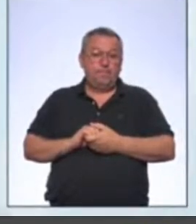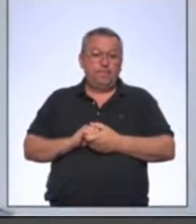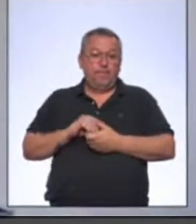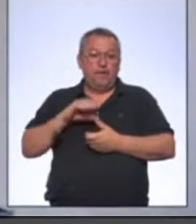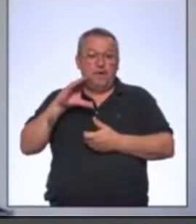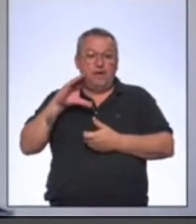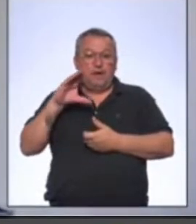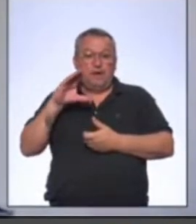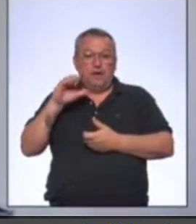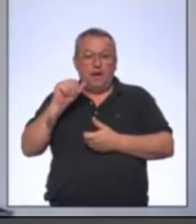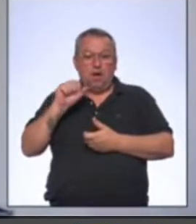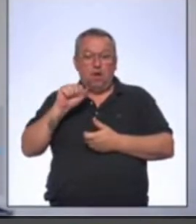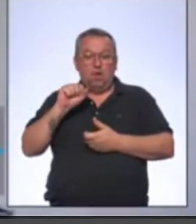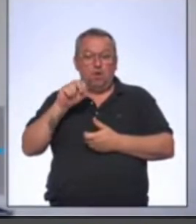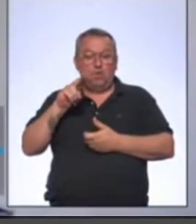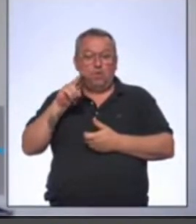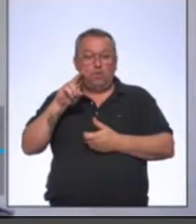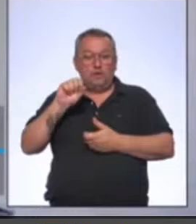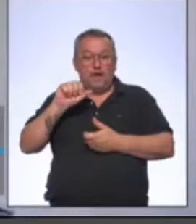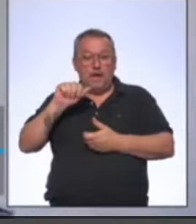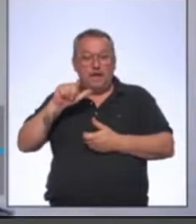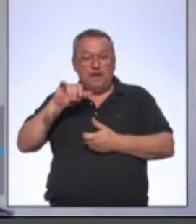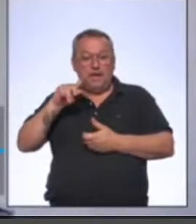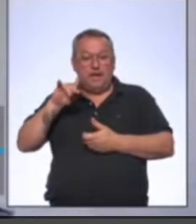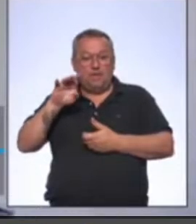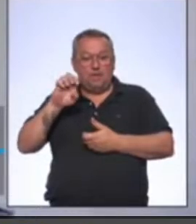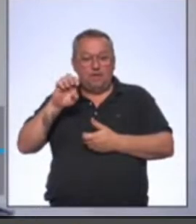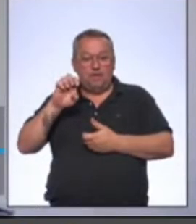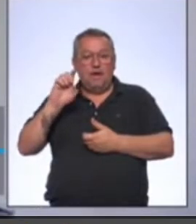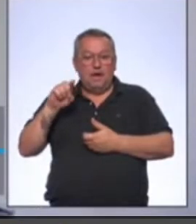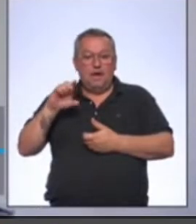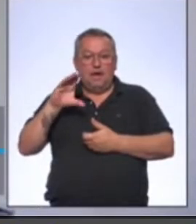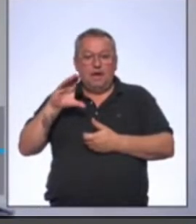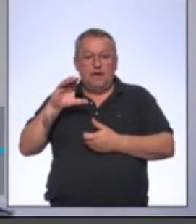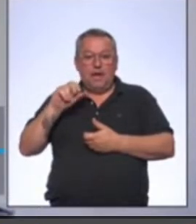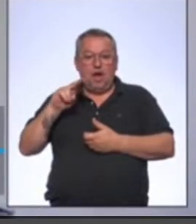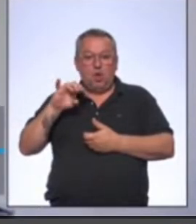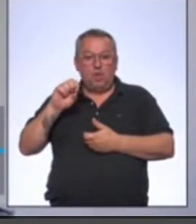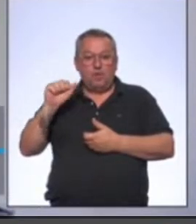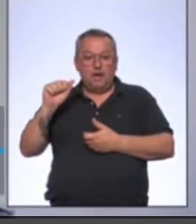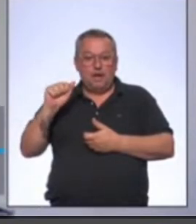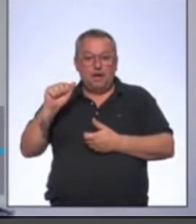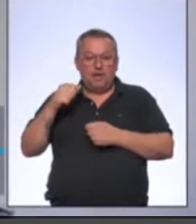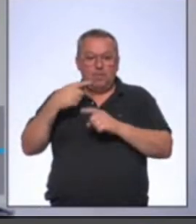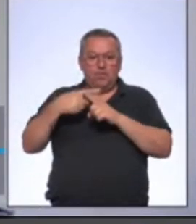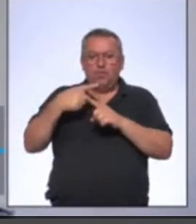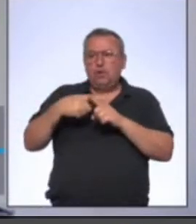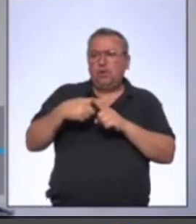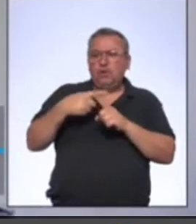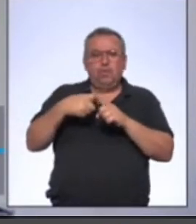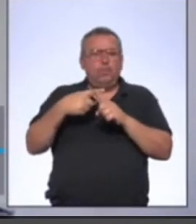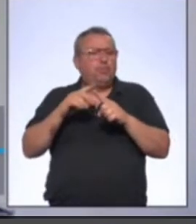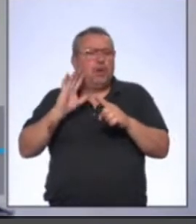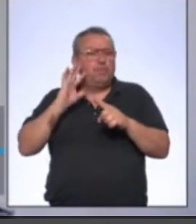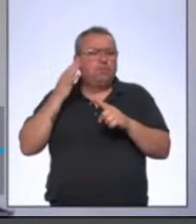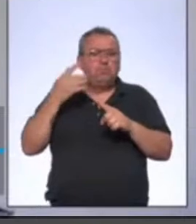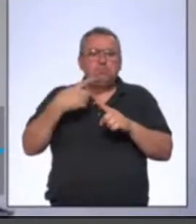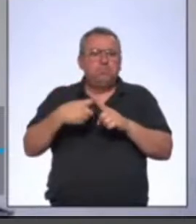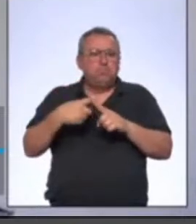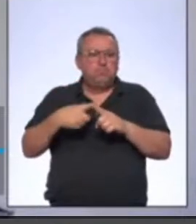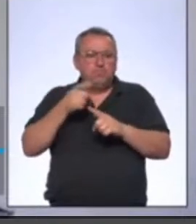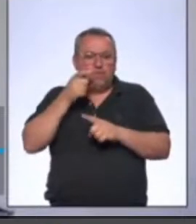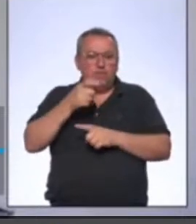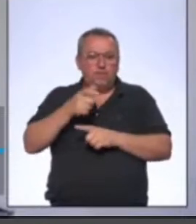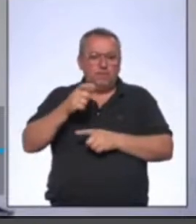causalidade tem a ver com causa. Causa tem a ver com pois, por quê, por causa, não é? Vamos ver